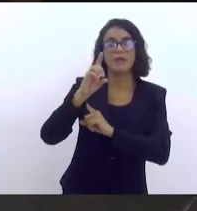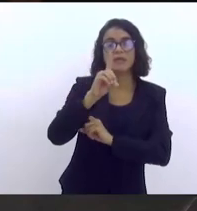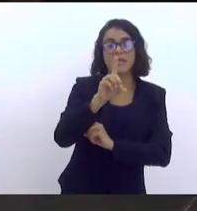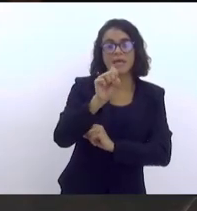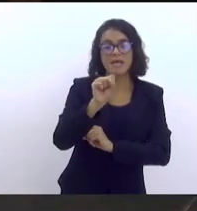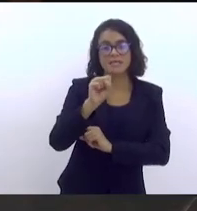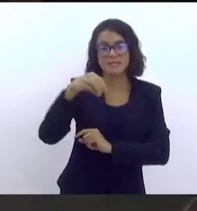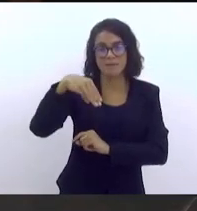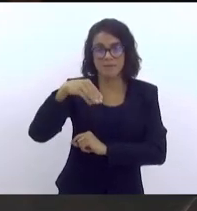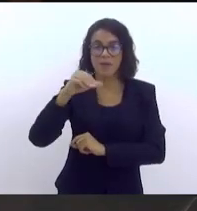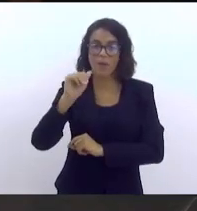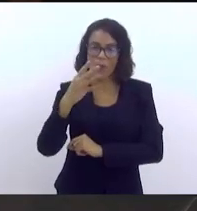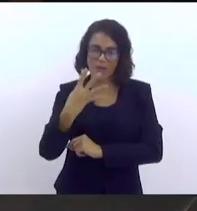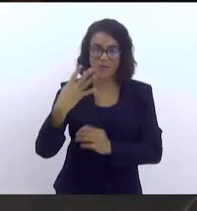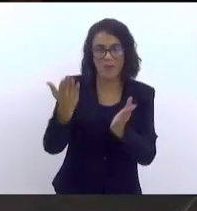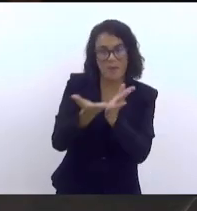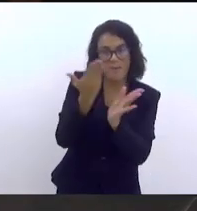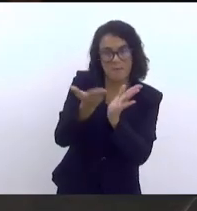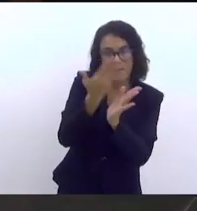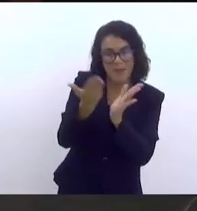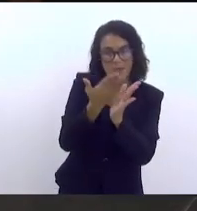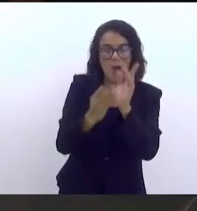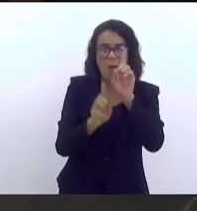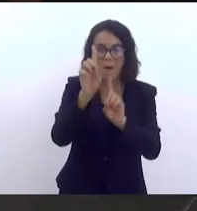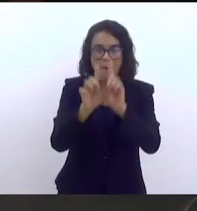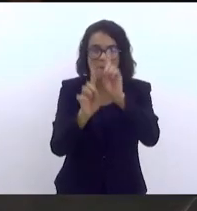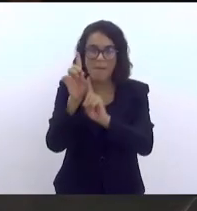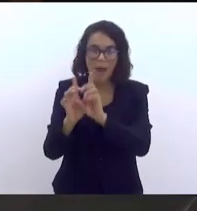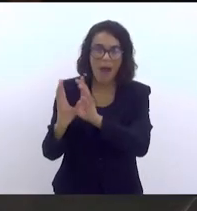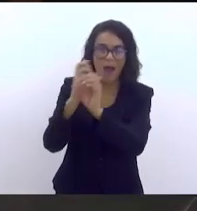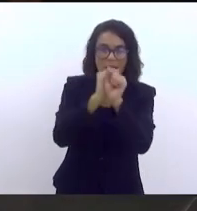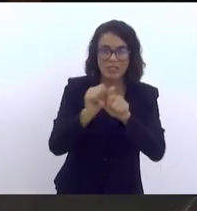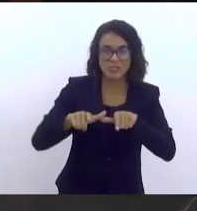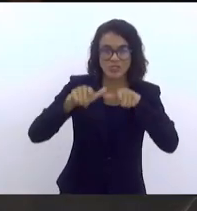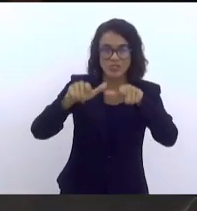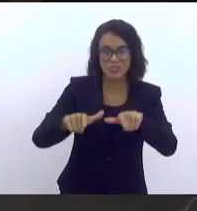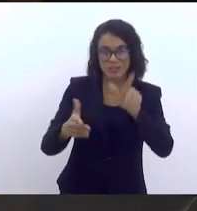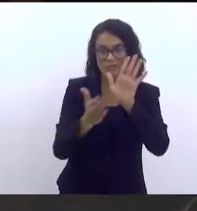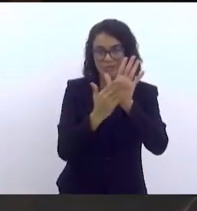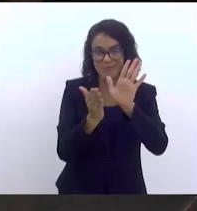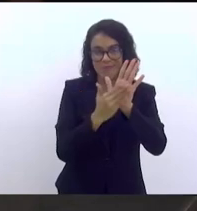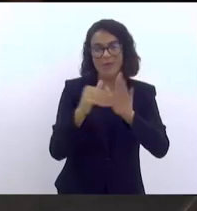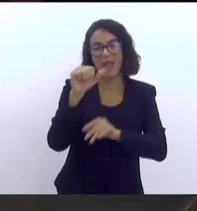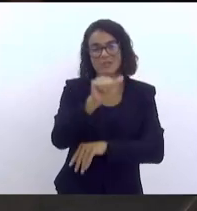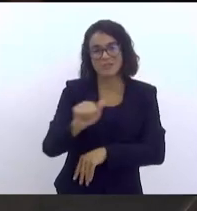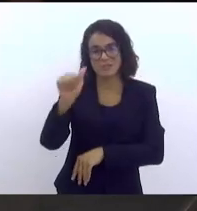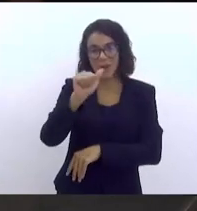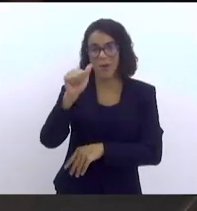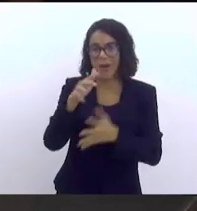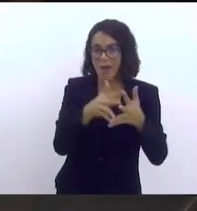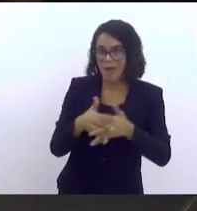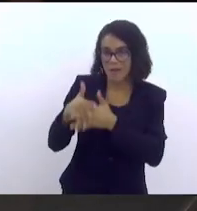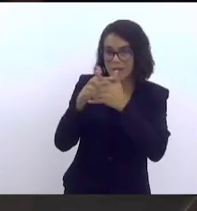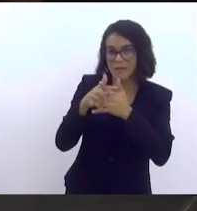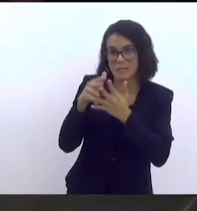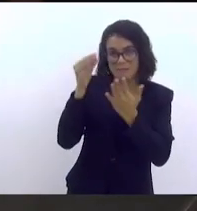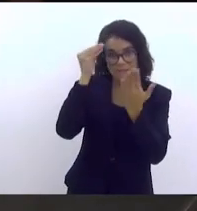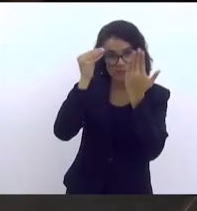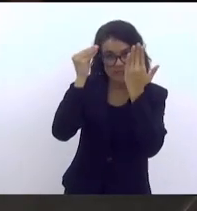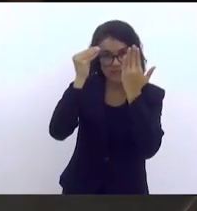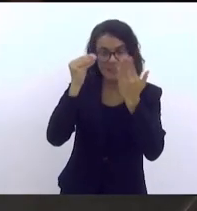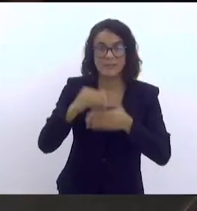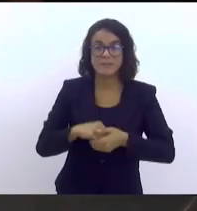dsm-4 né esse manual estatístico de Diagnósticos proposto pela associação americana de psiquiatria